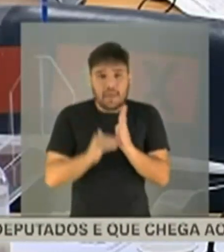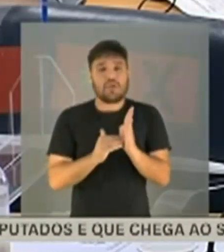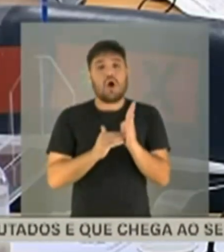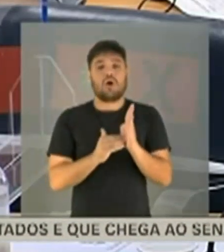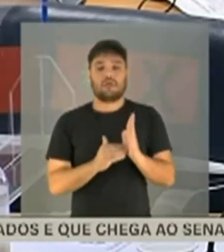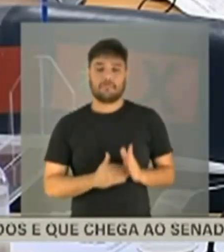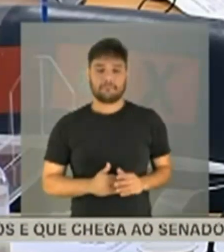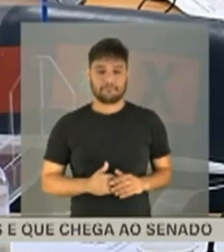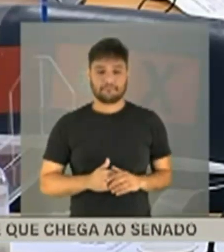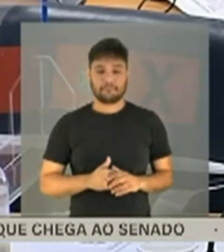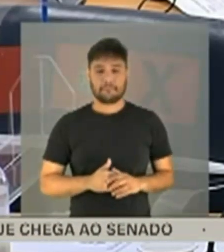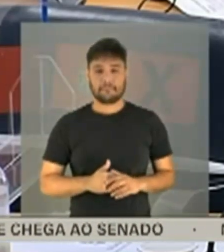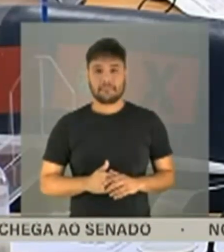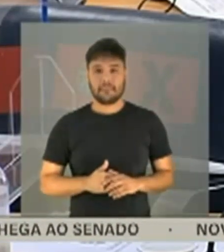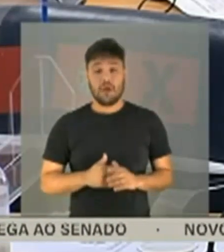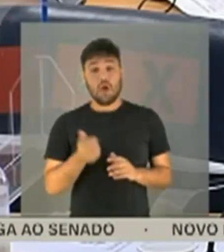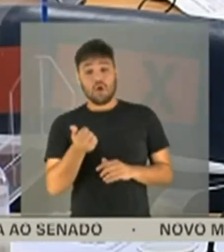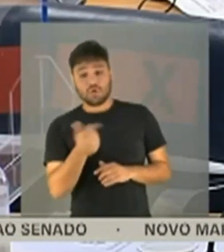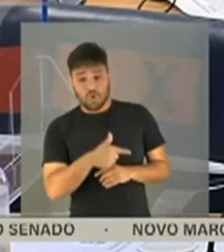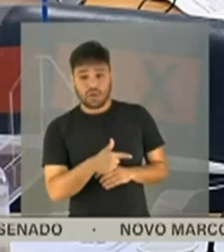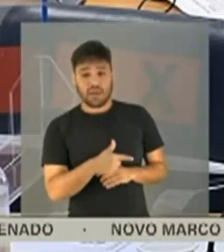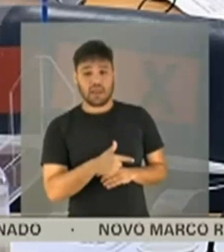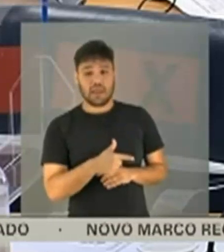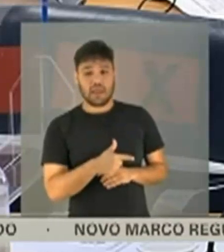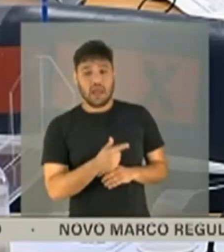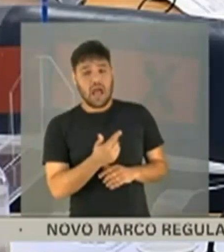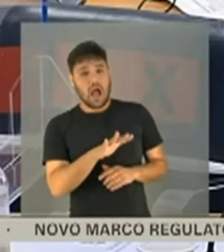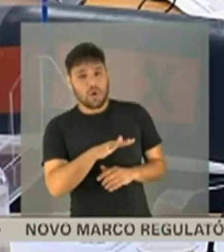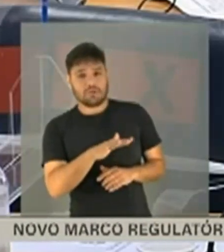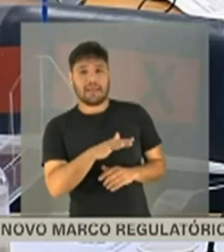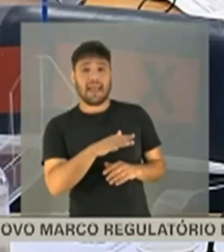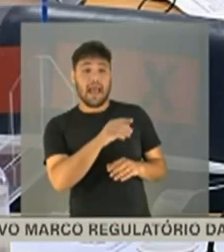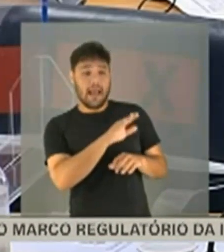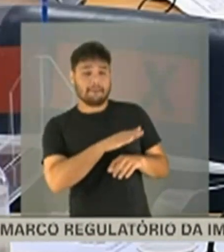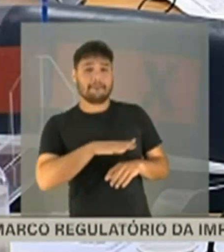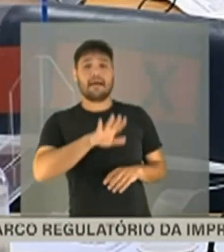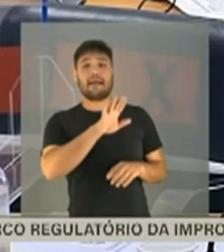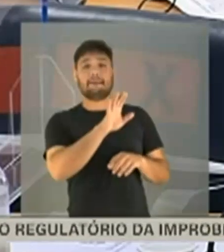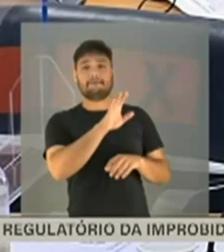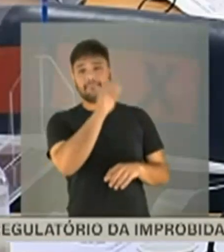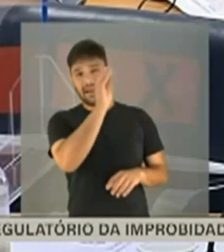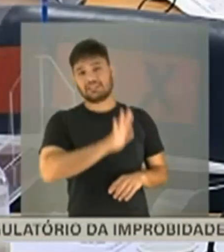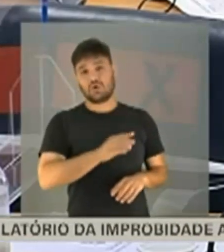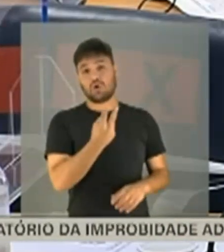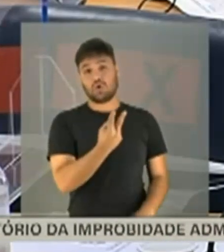menor, senador Marcos Rogério, do que a média do Brasil, que é